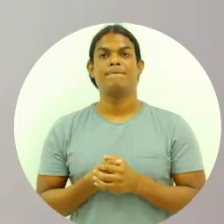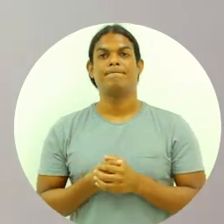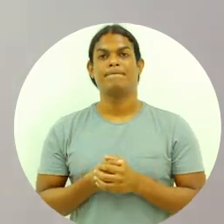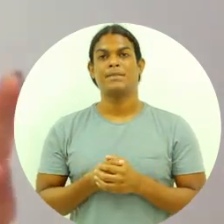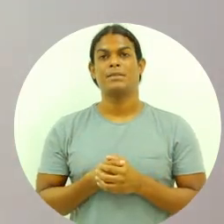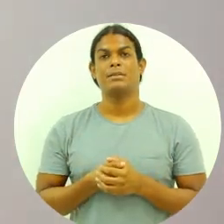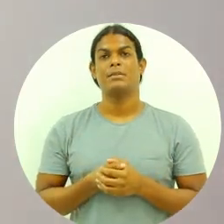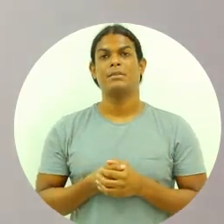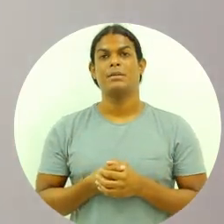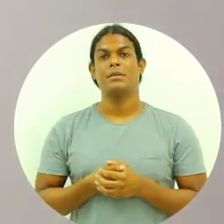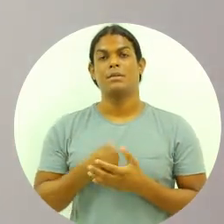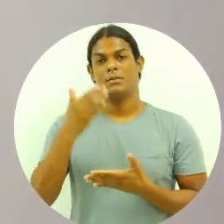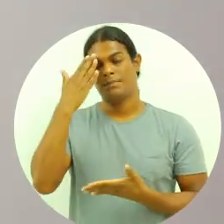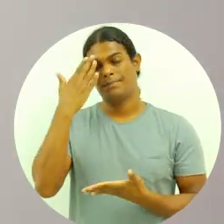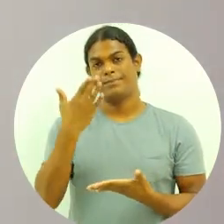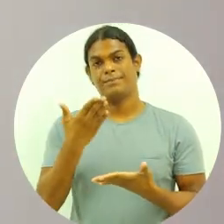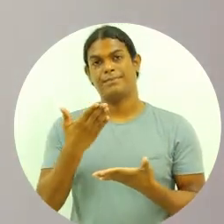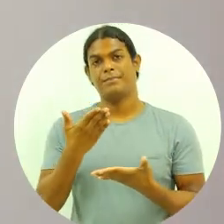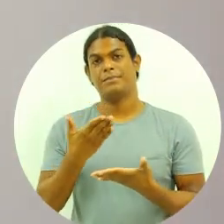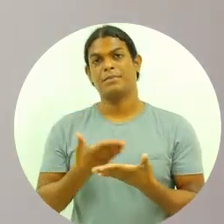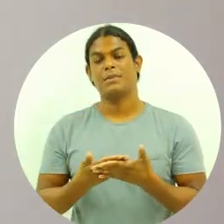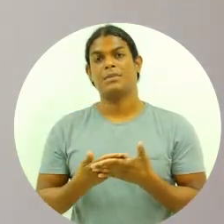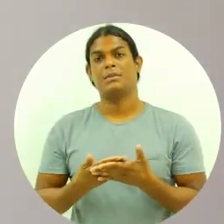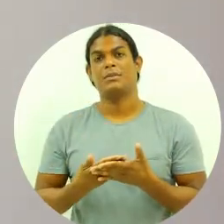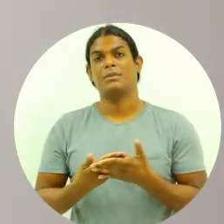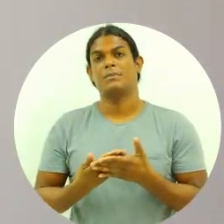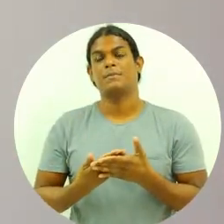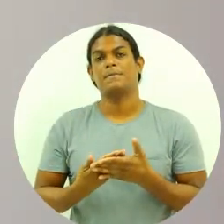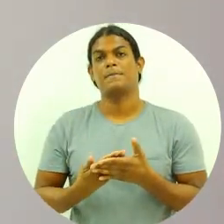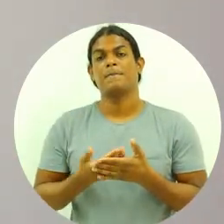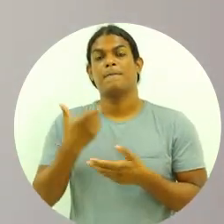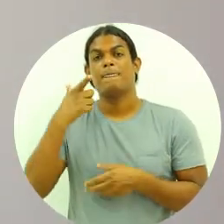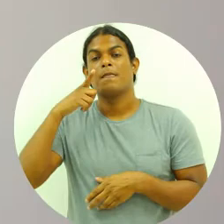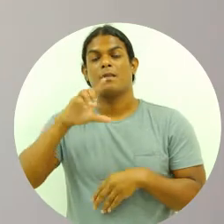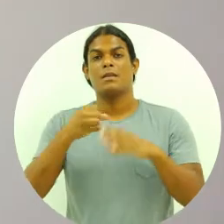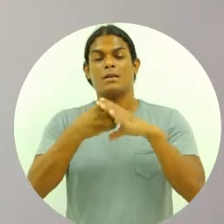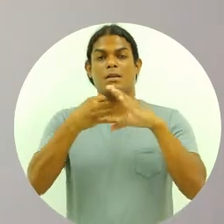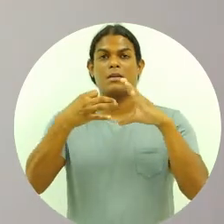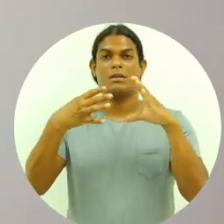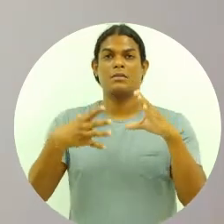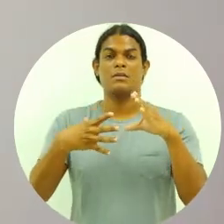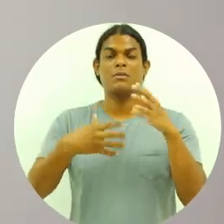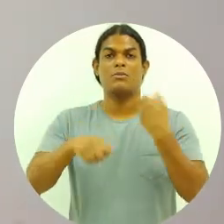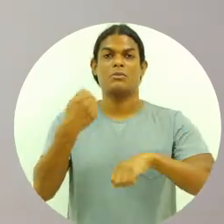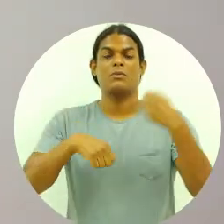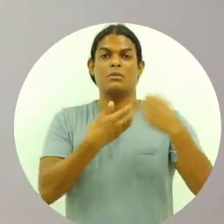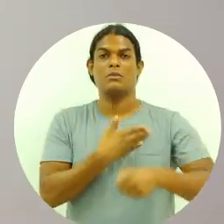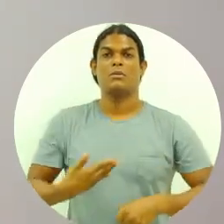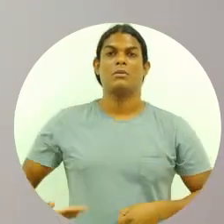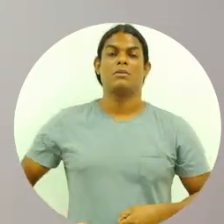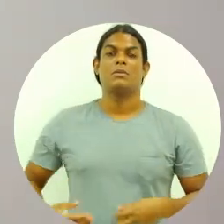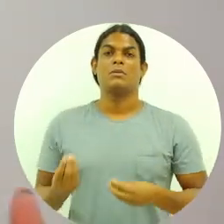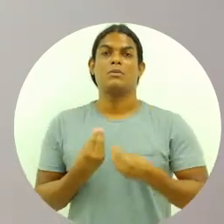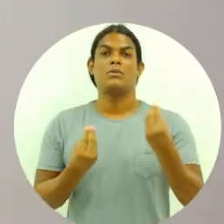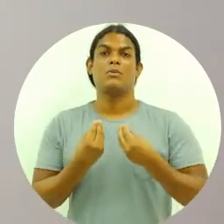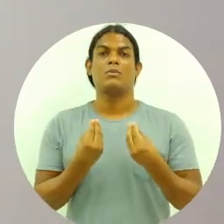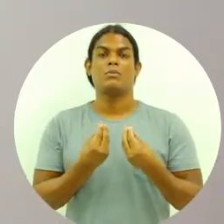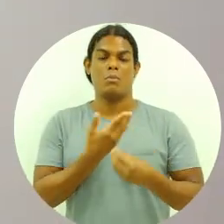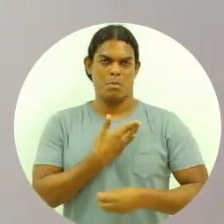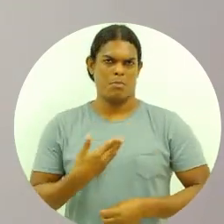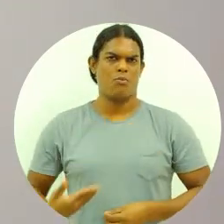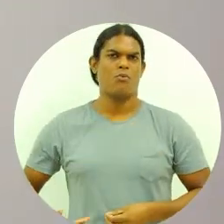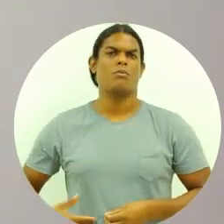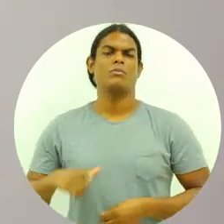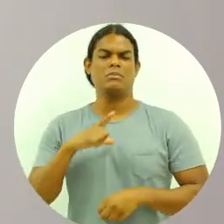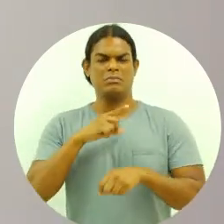conseguimos caracterizar o direito administrativo como um direito público interno e que tem poderes e